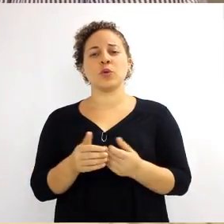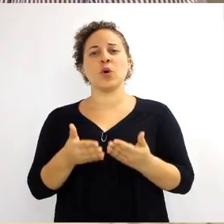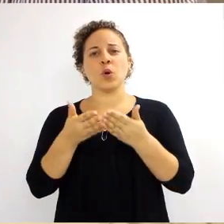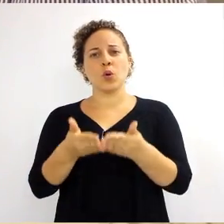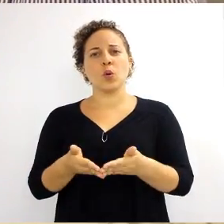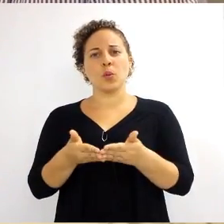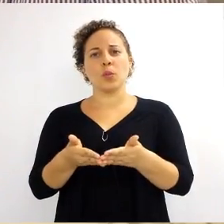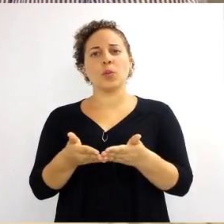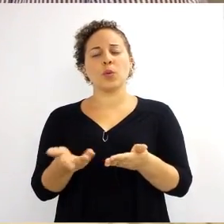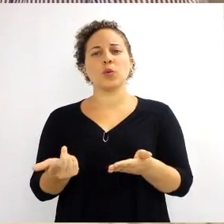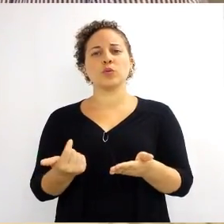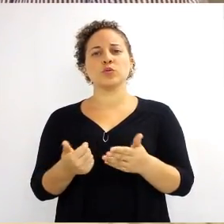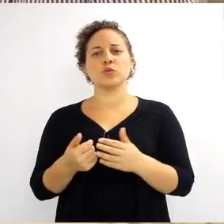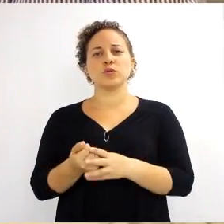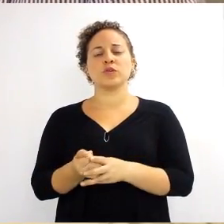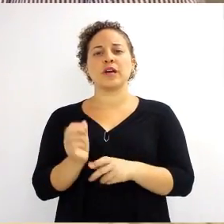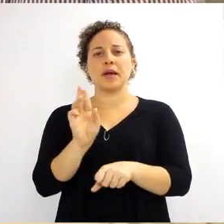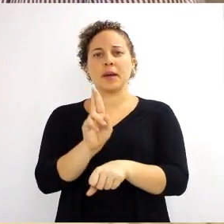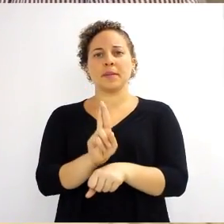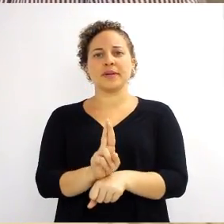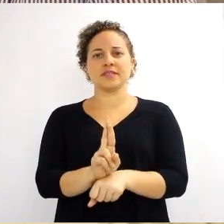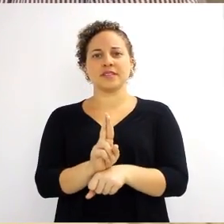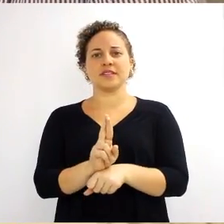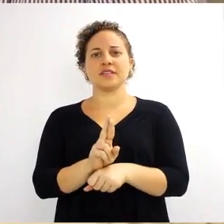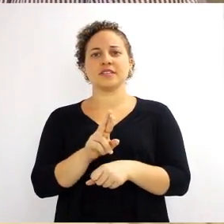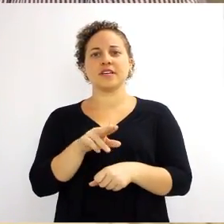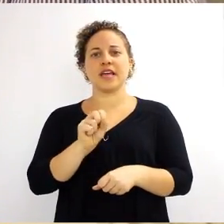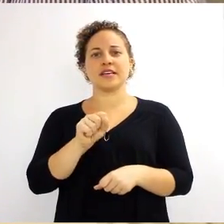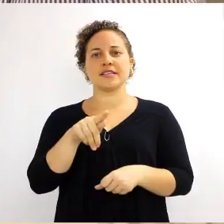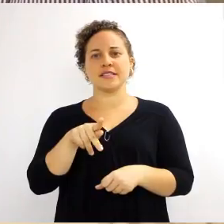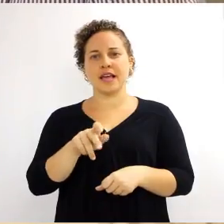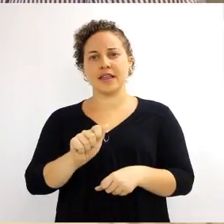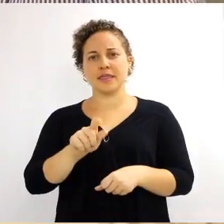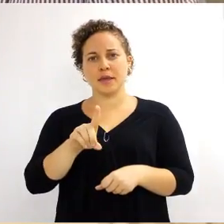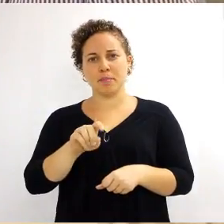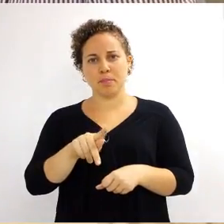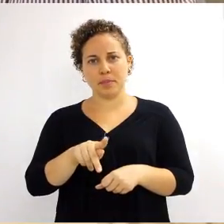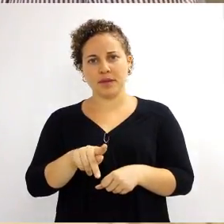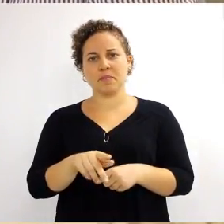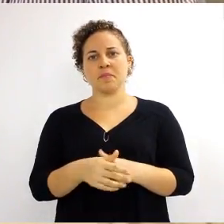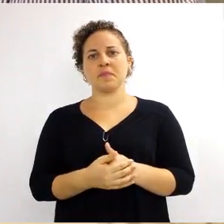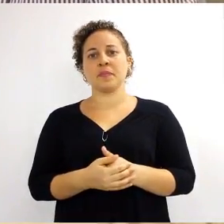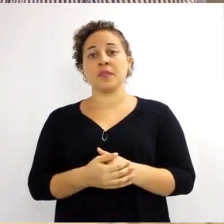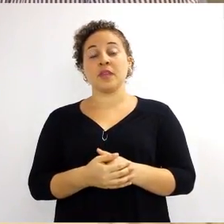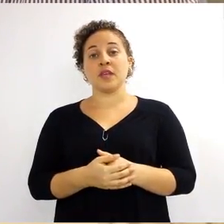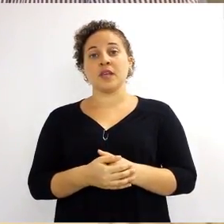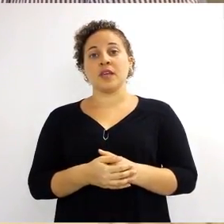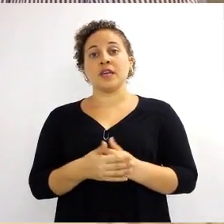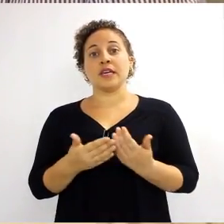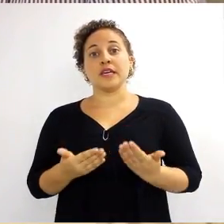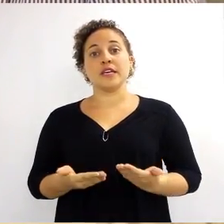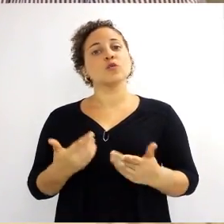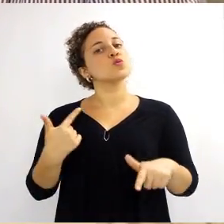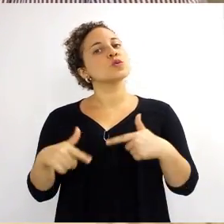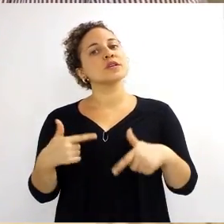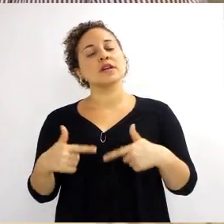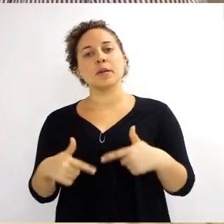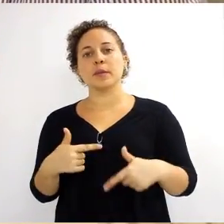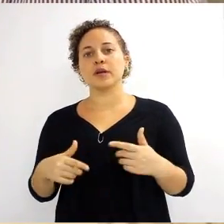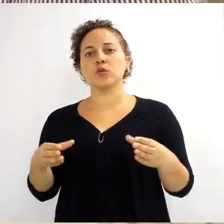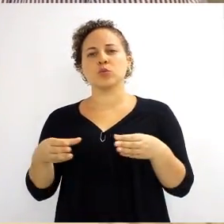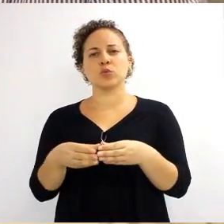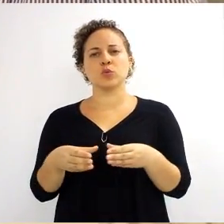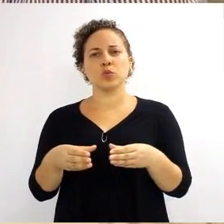seu representante nessa CPATP, como um operador portuário. Então o trabalhador, o